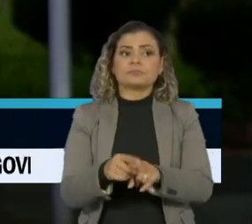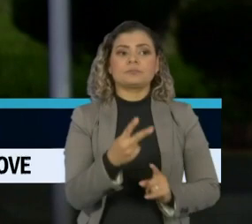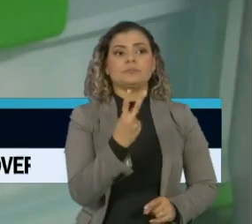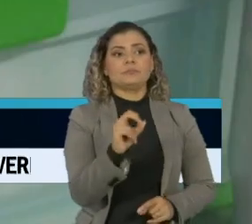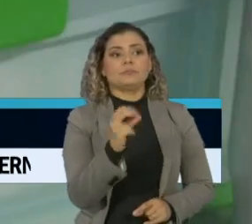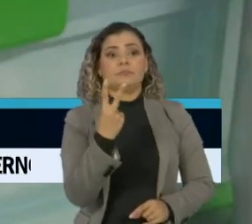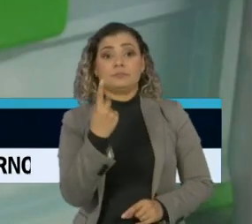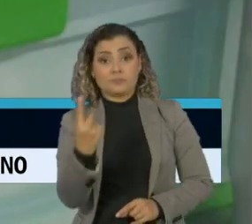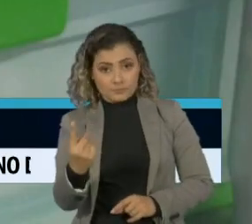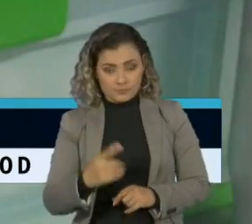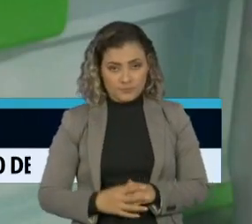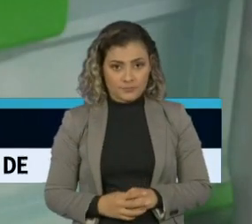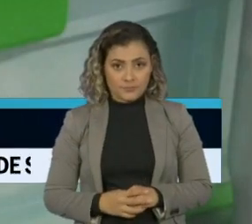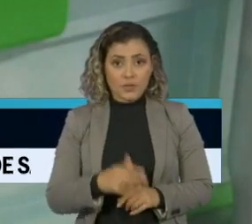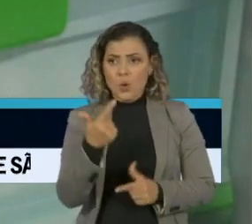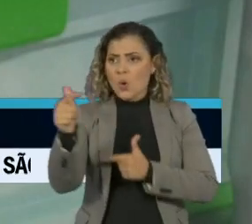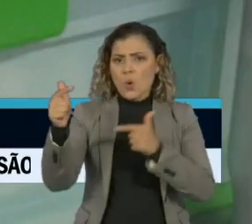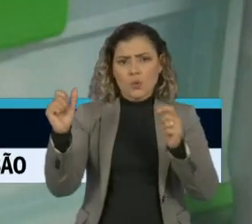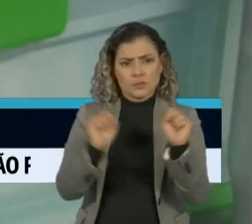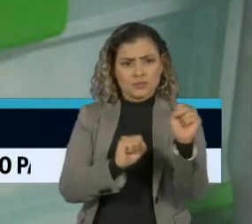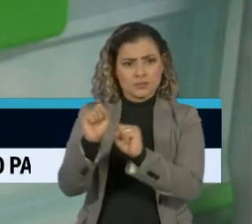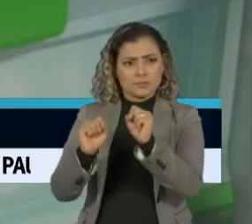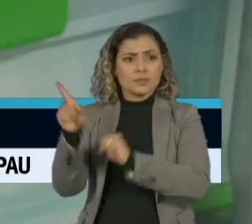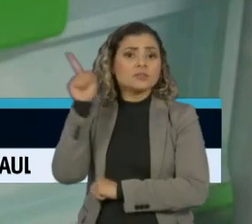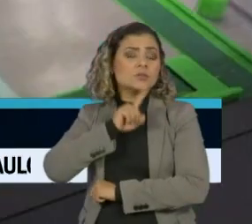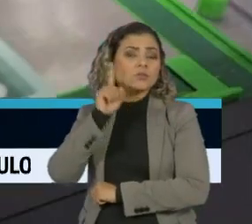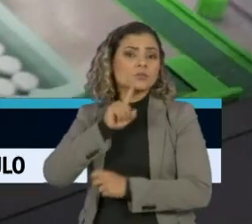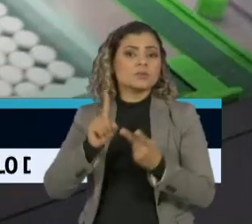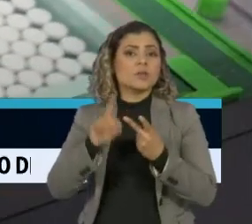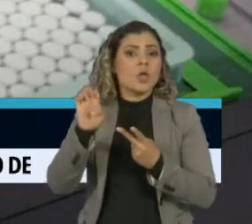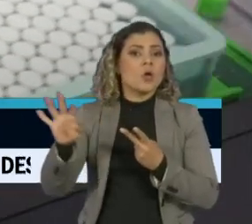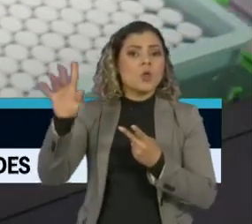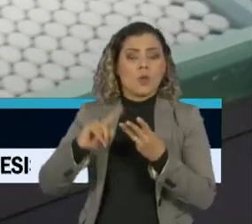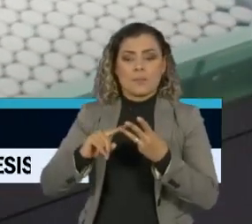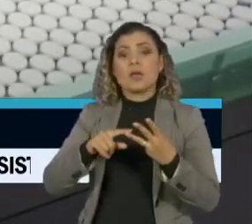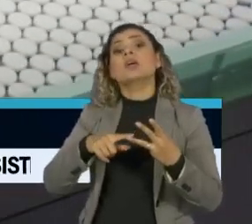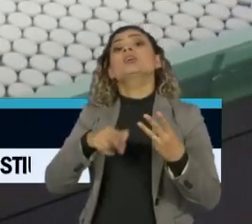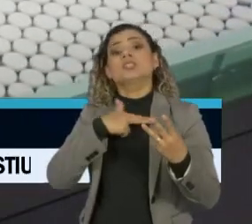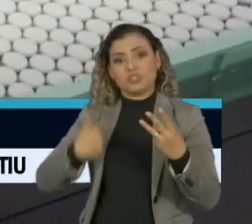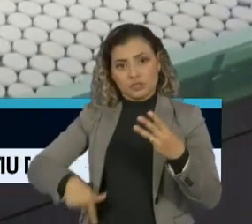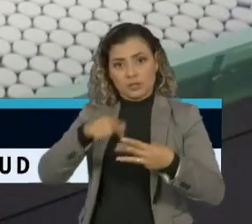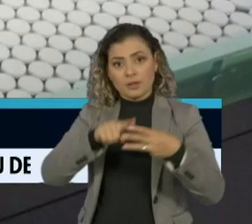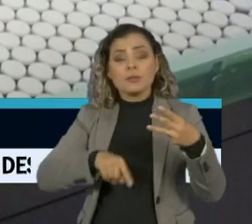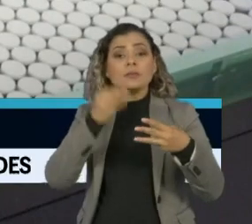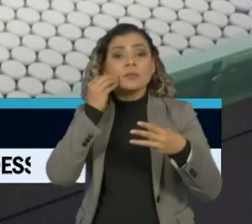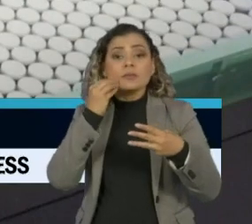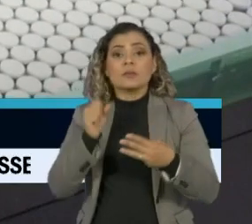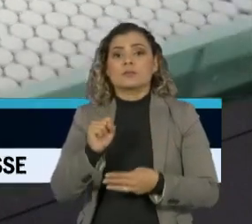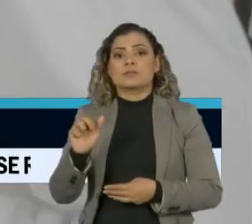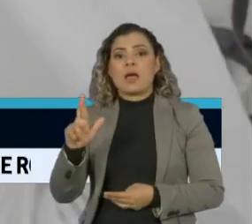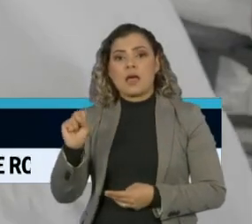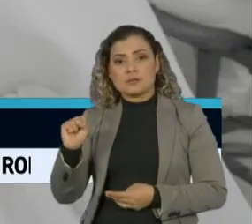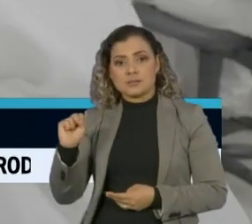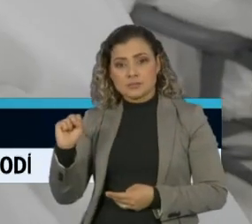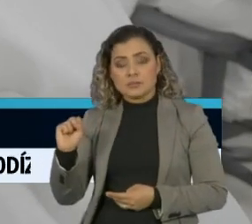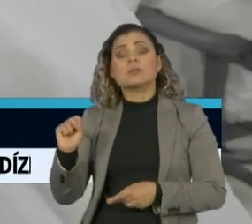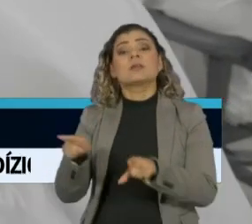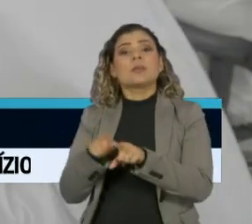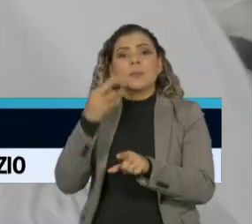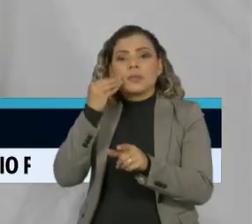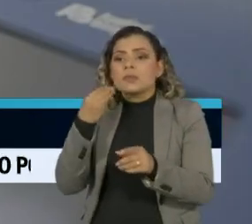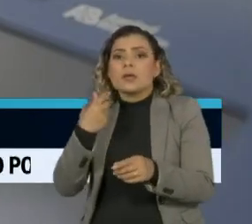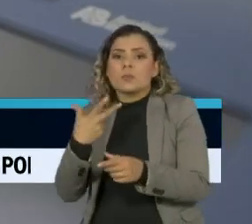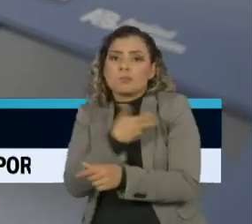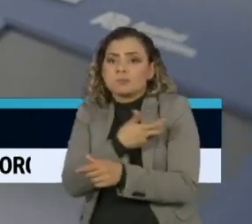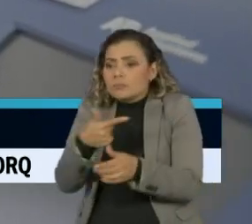2021 outras empresas nos estados unidos europa e china trabalha para produzir uma vacina contra as artes cov2 algumas